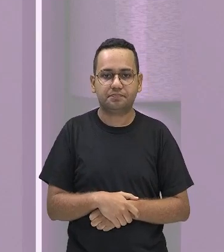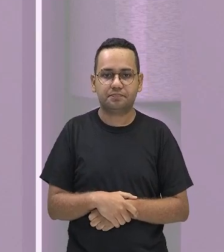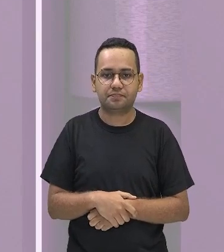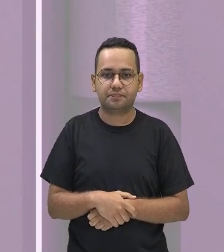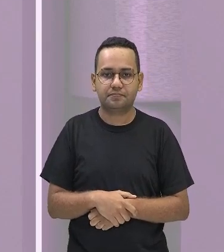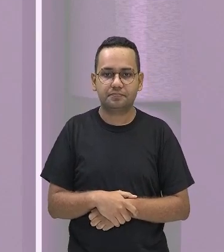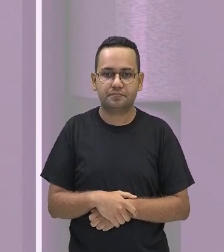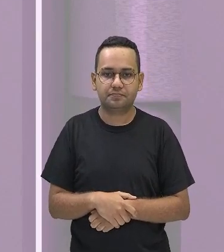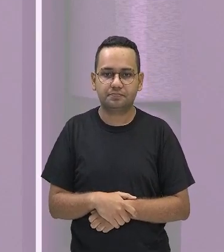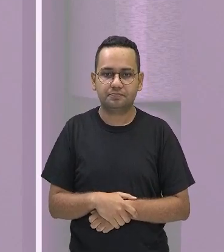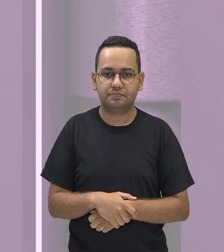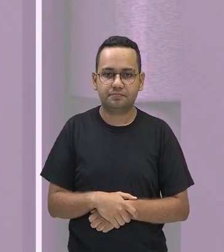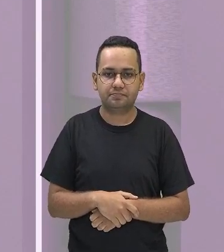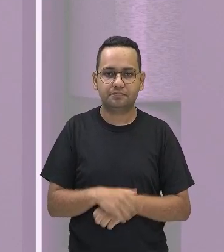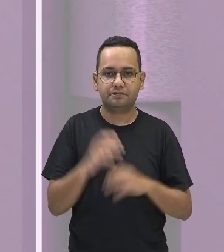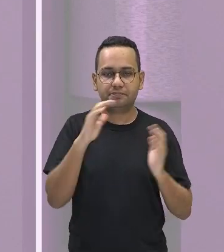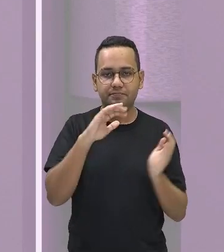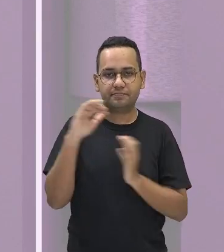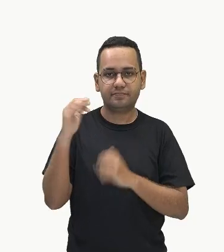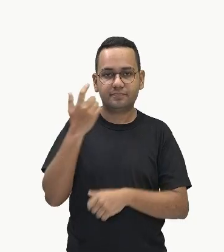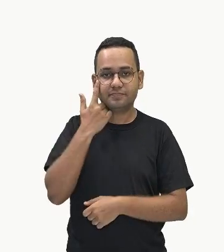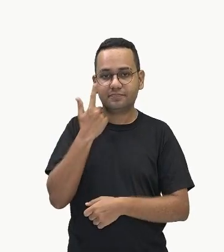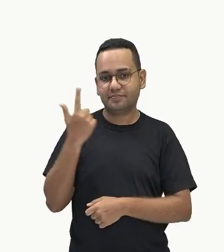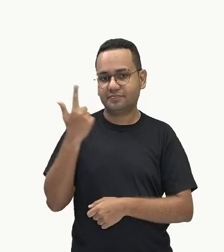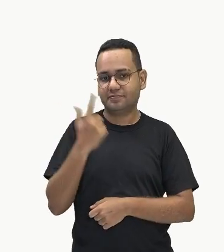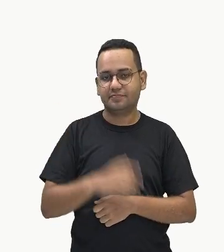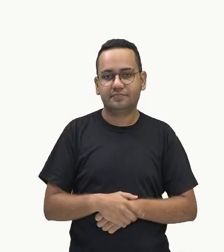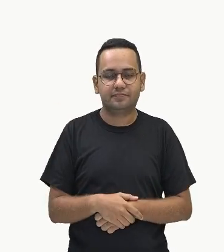essas informações, vamos voltar para mais um problema. Vamos lá.